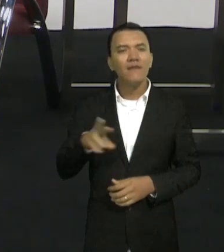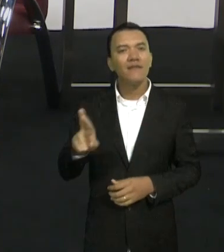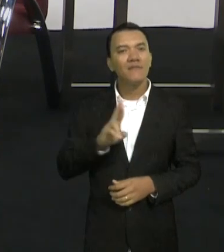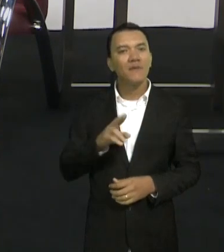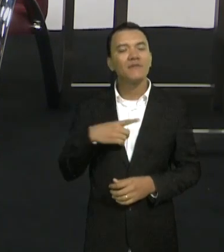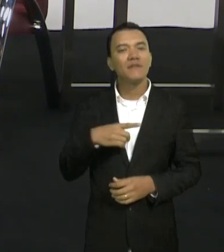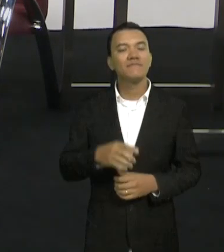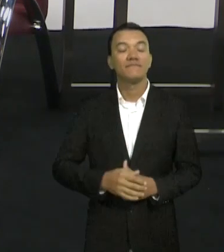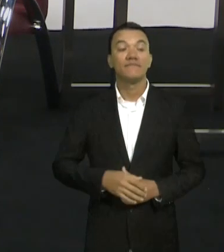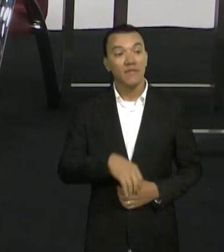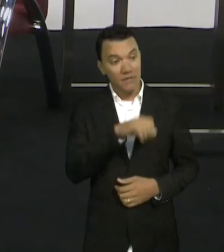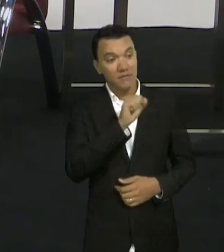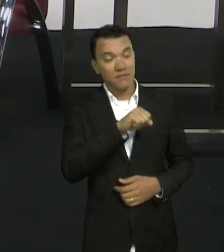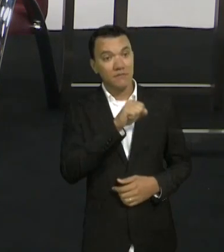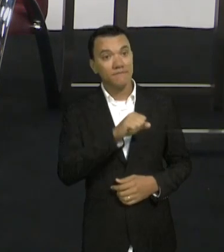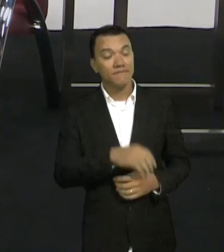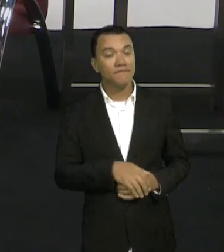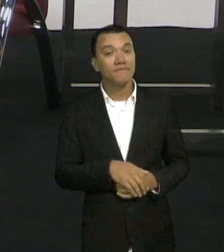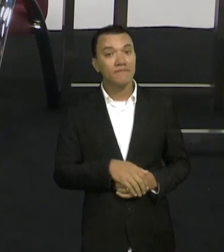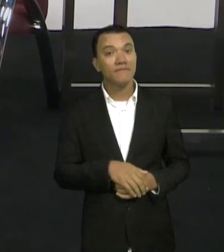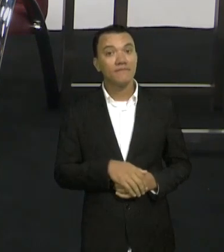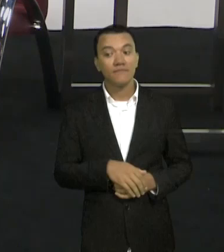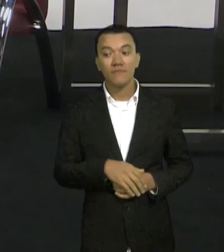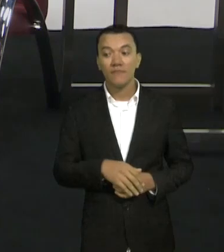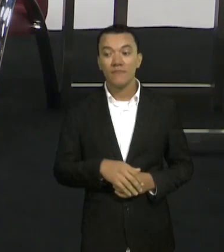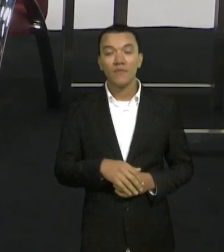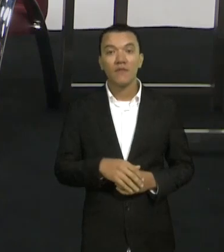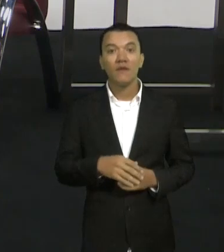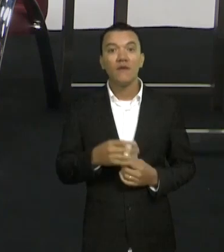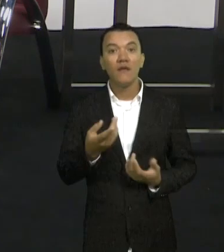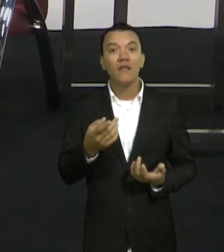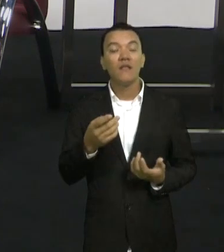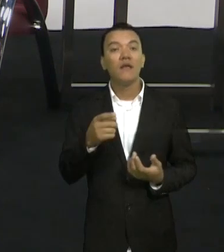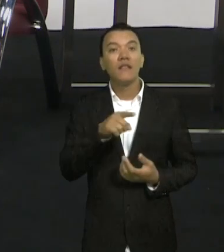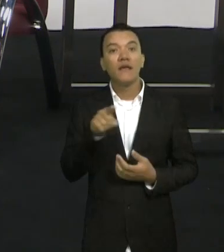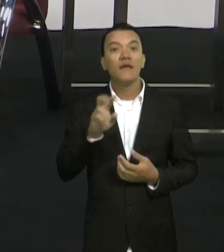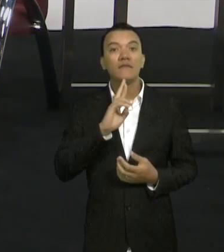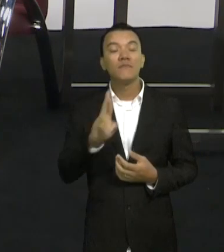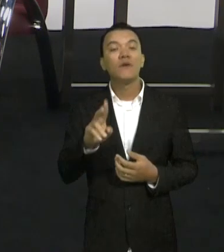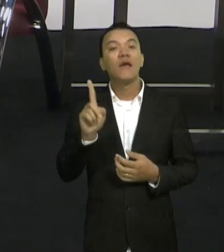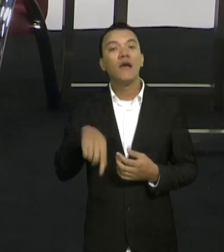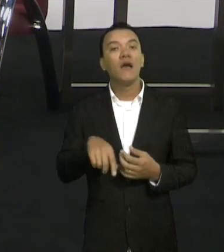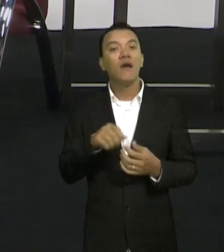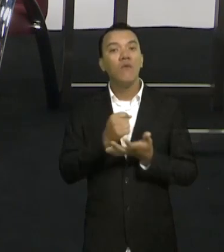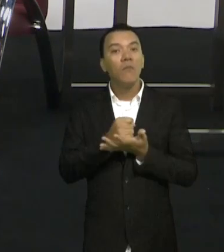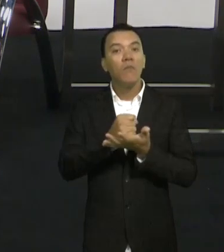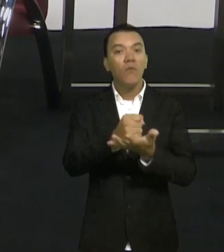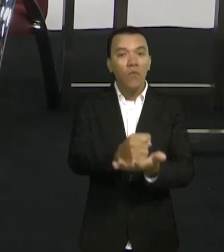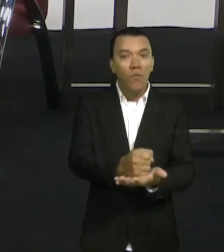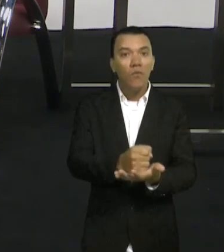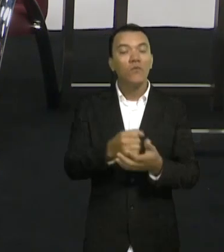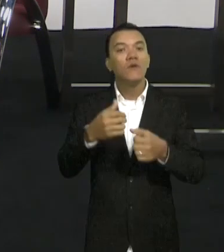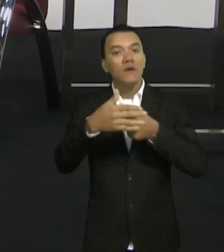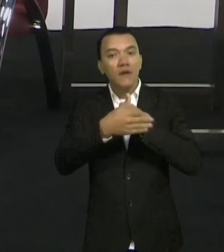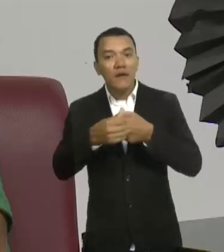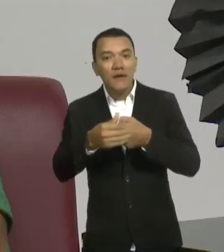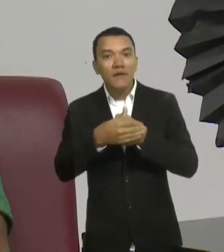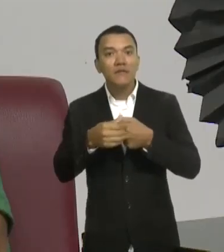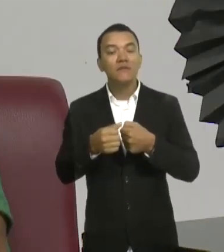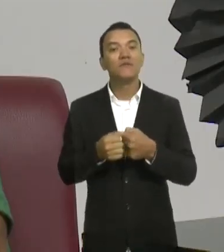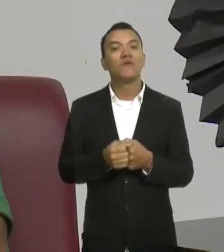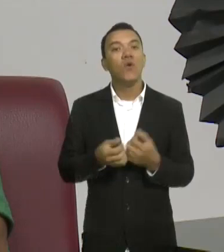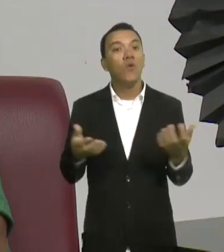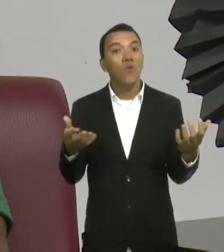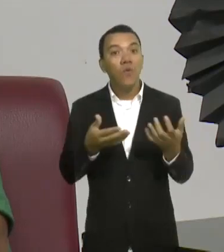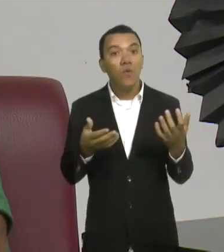resposta, Carla? Tem. A resposta é no apoio, no carinho. É, eu hoje